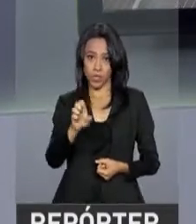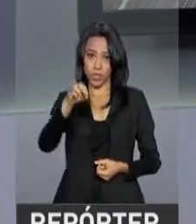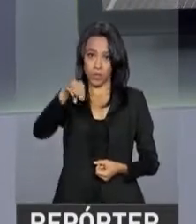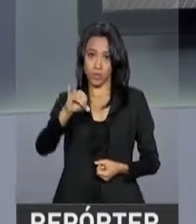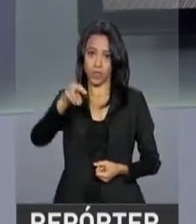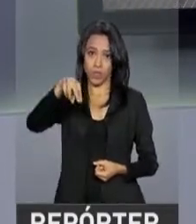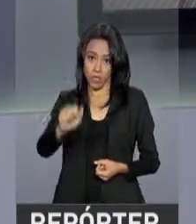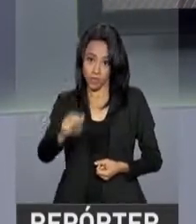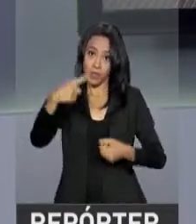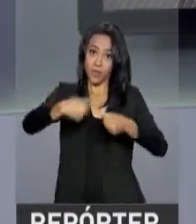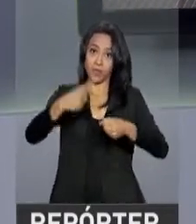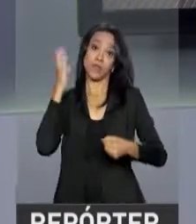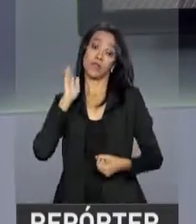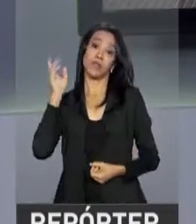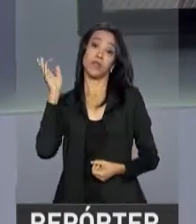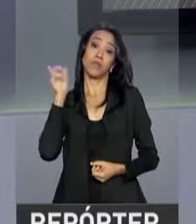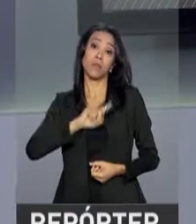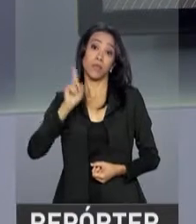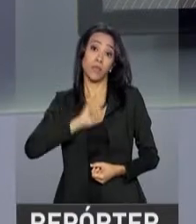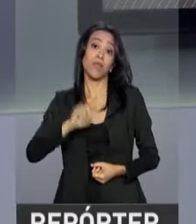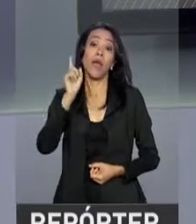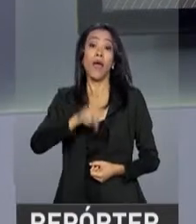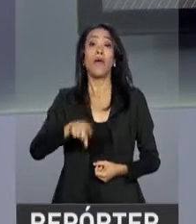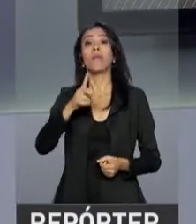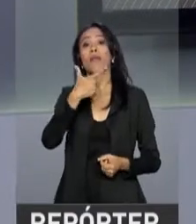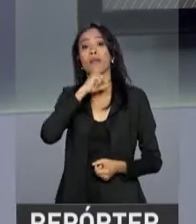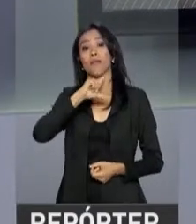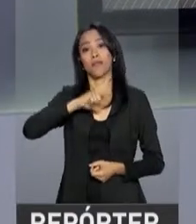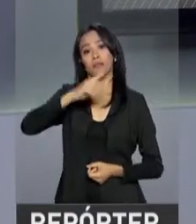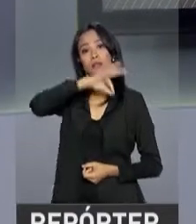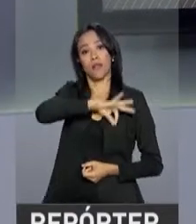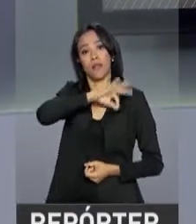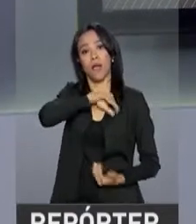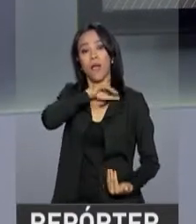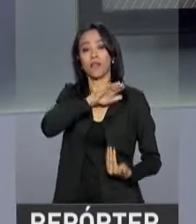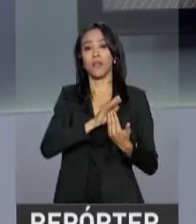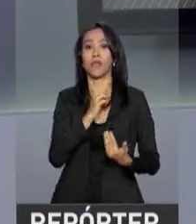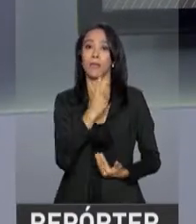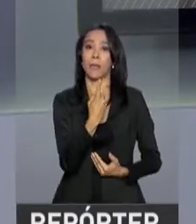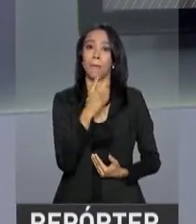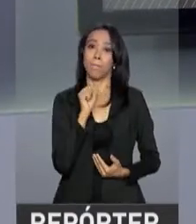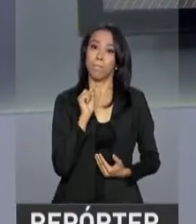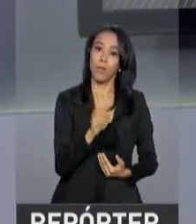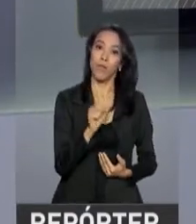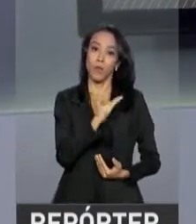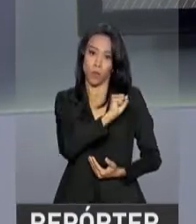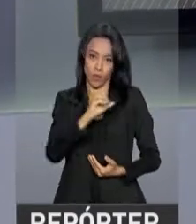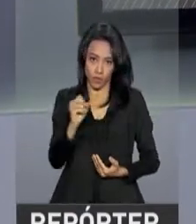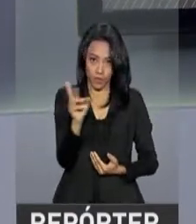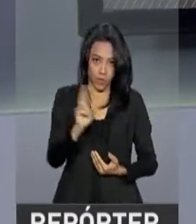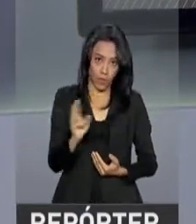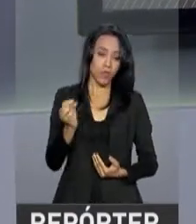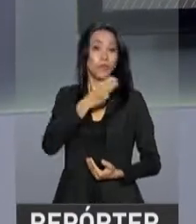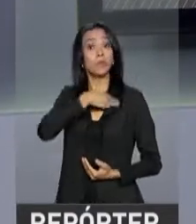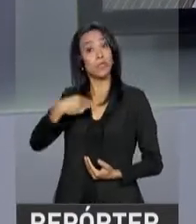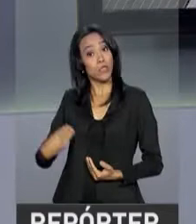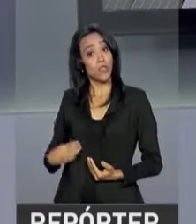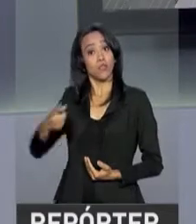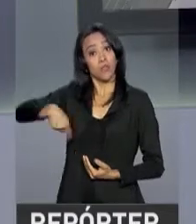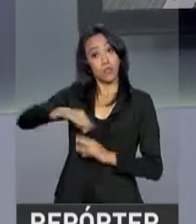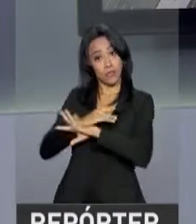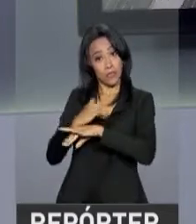são para famílias da faixa 1 do programa com renda mensal de até 1.800 reais o ministro das cidades alexandre baldy